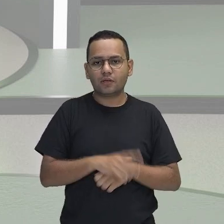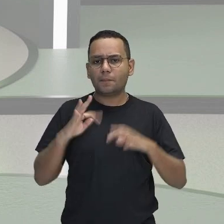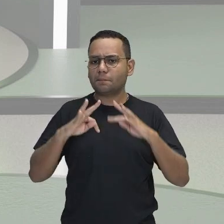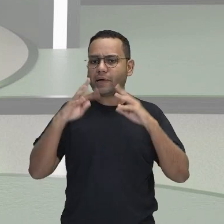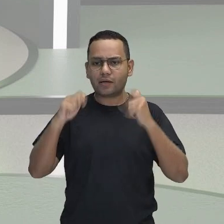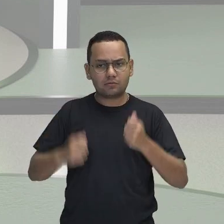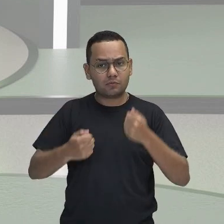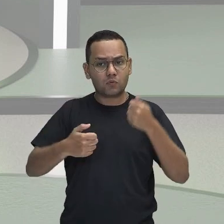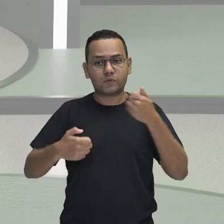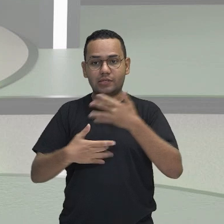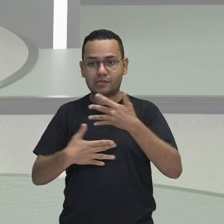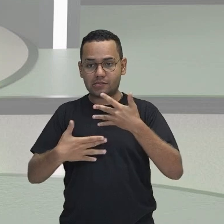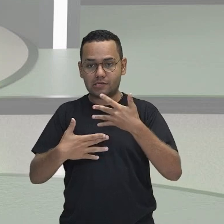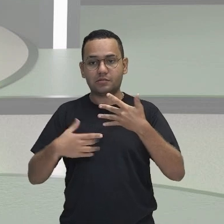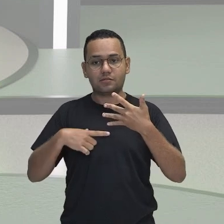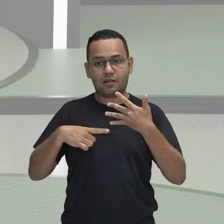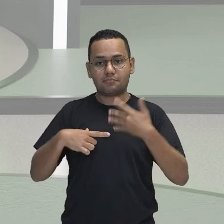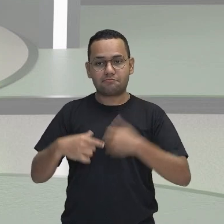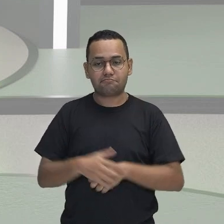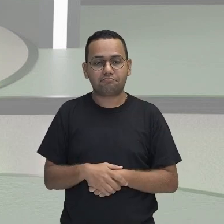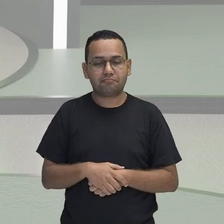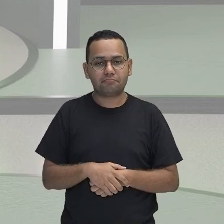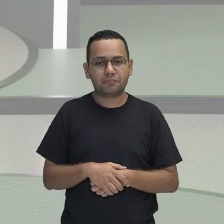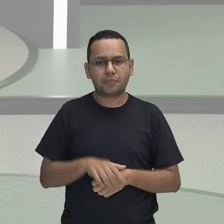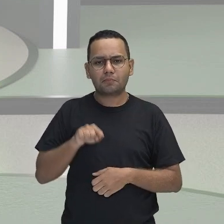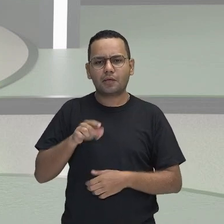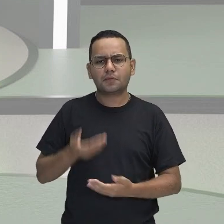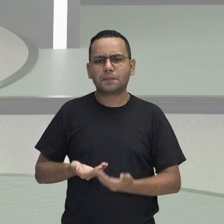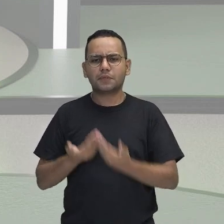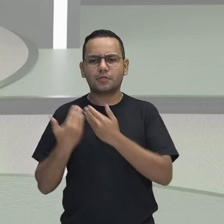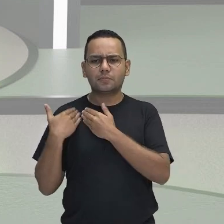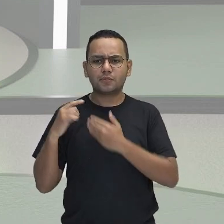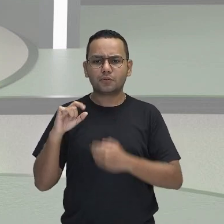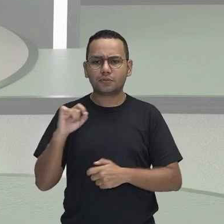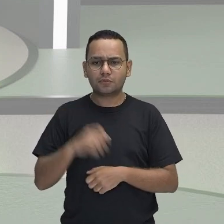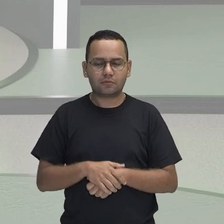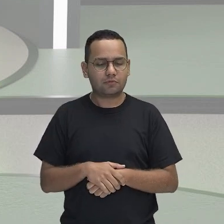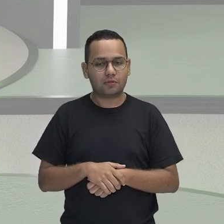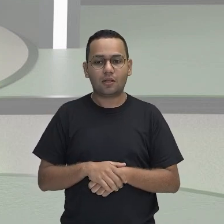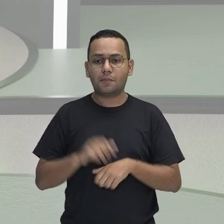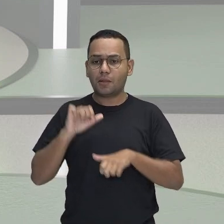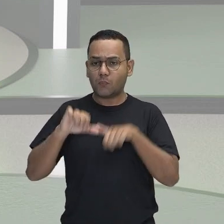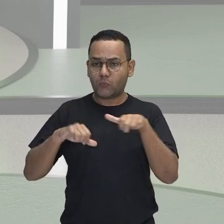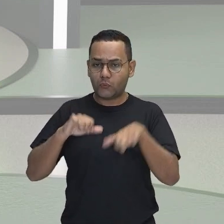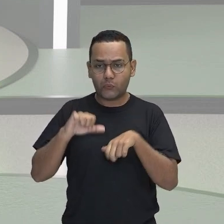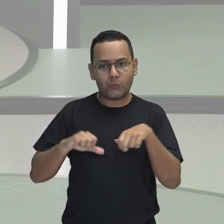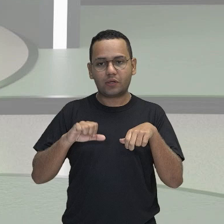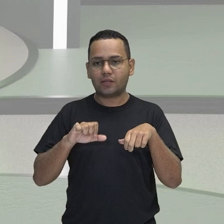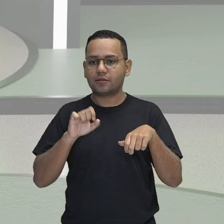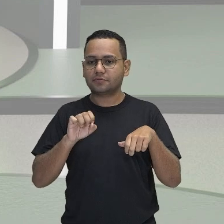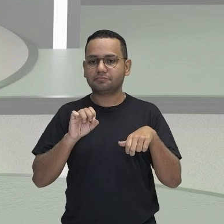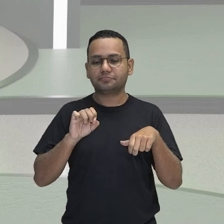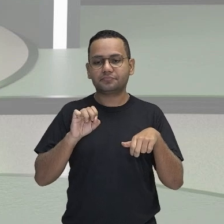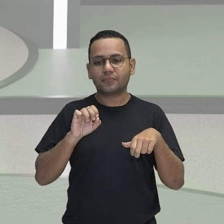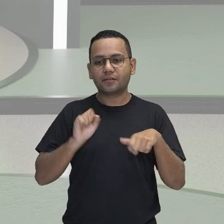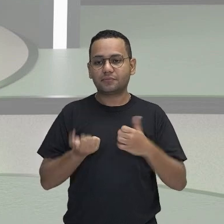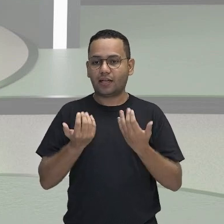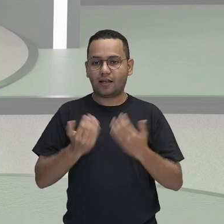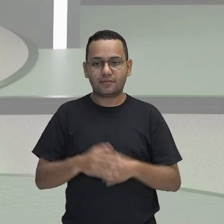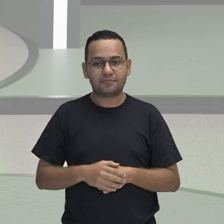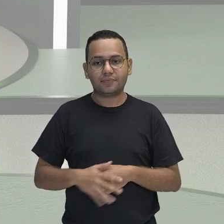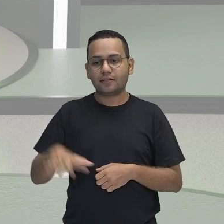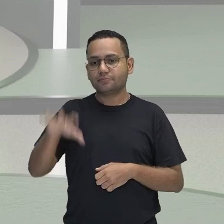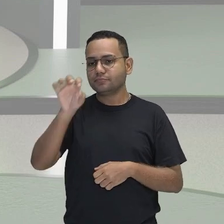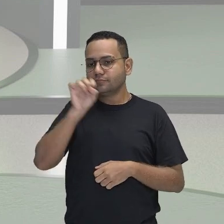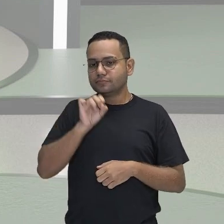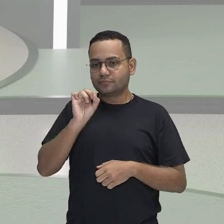tecidos. Também são responsáveis pelas trocas gasosas. As veias artérias, nós veremos a seguir,